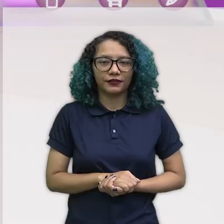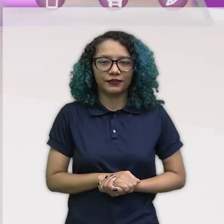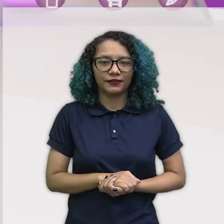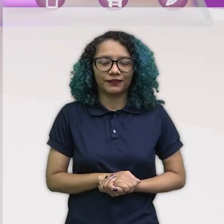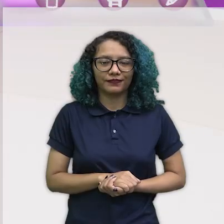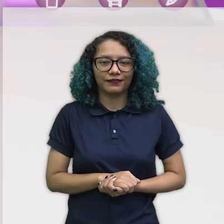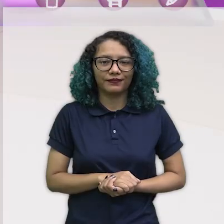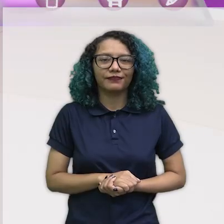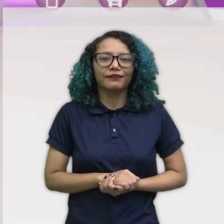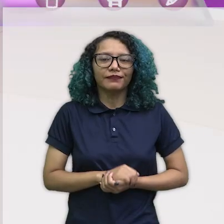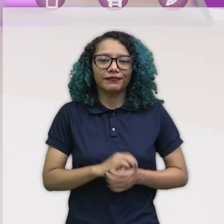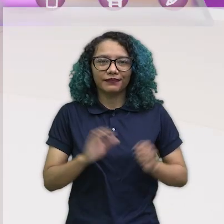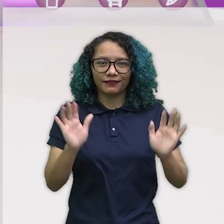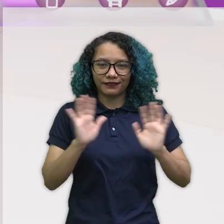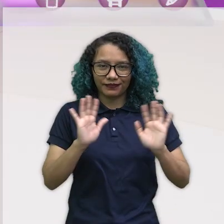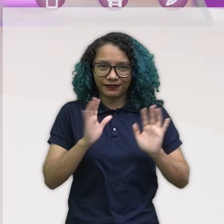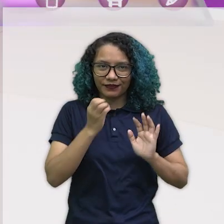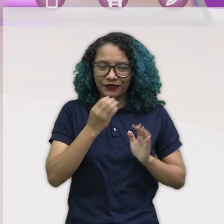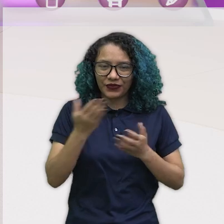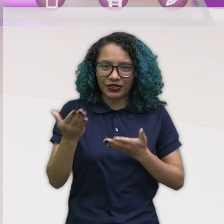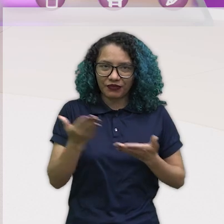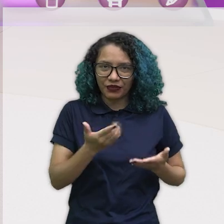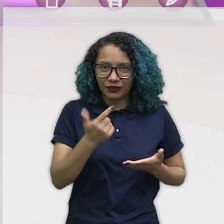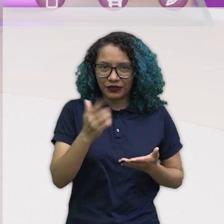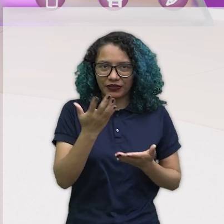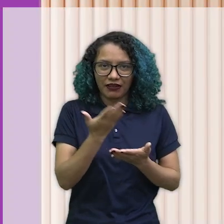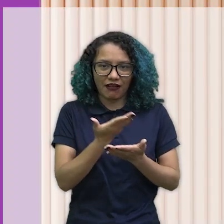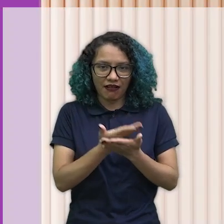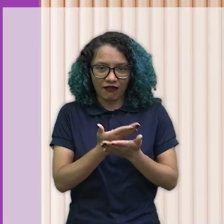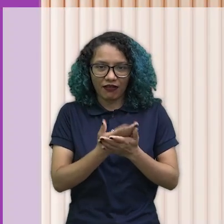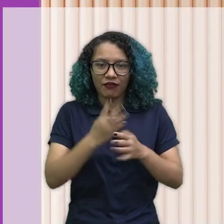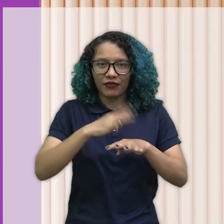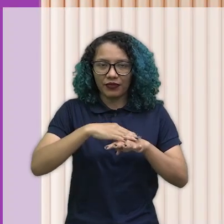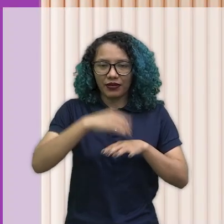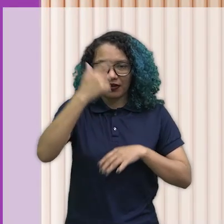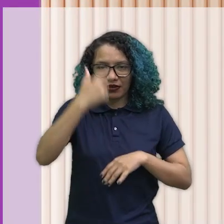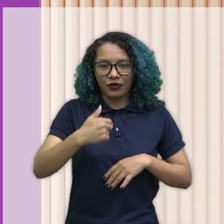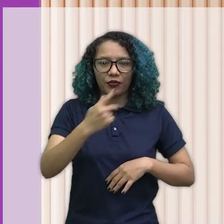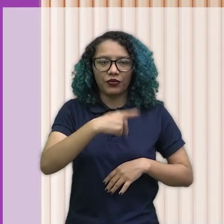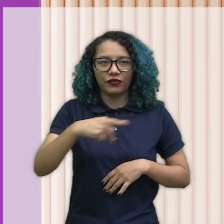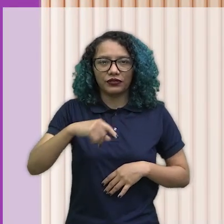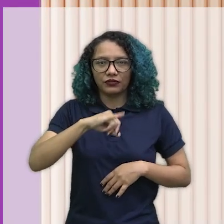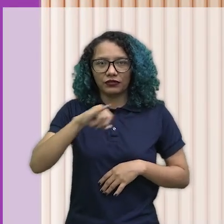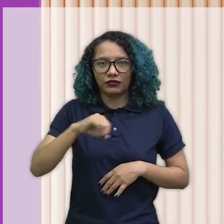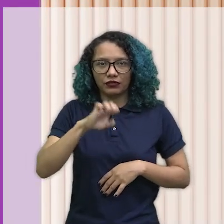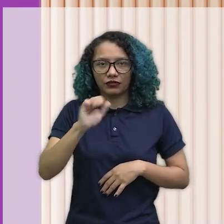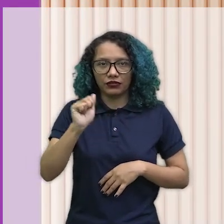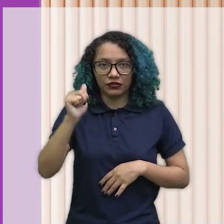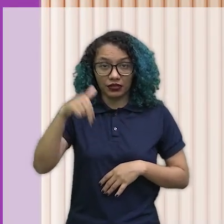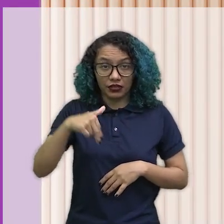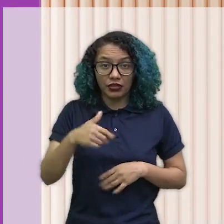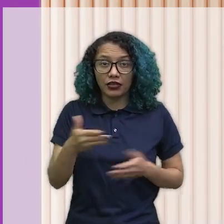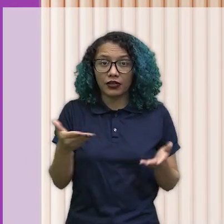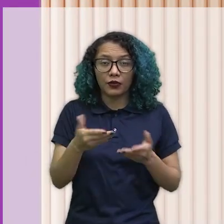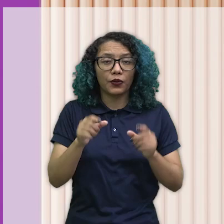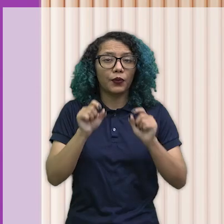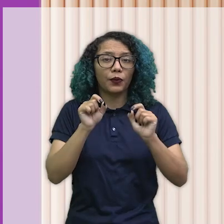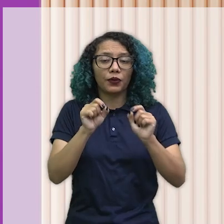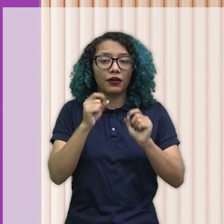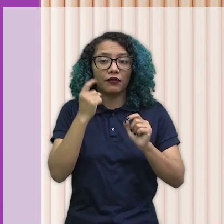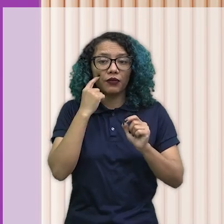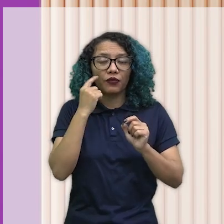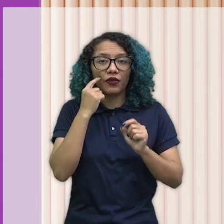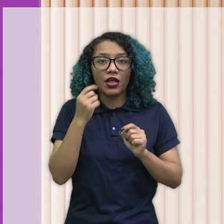Olá, alunos, sejam todos bem-vindos a mais uma aula de matemática. Eu sou o professor Jean Nobre e hoje nós iremos acompanhar